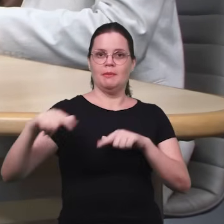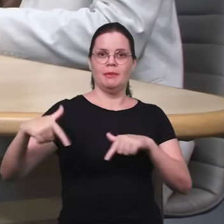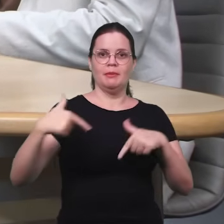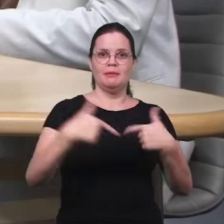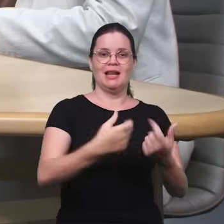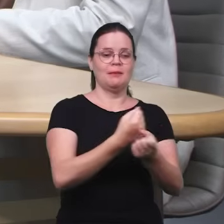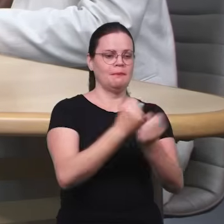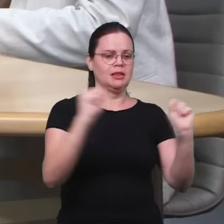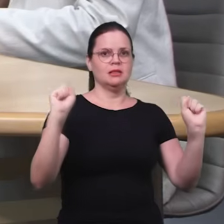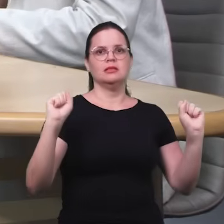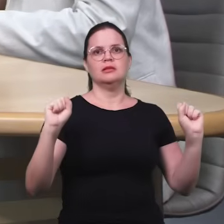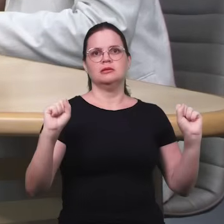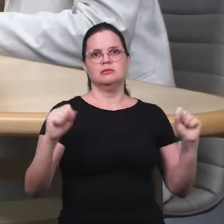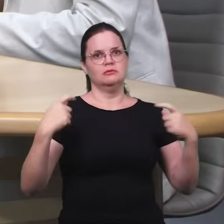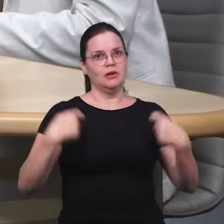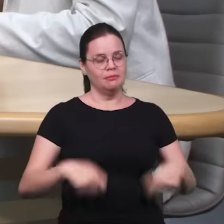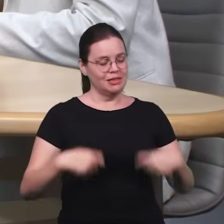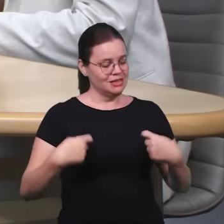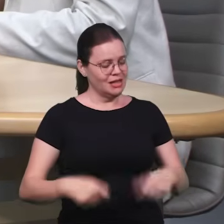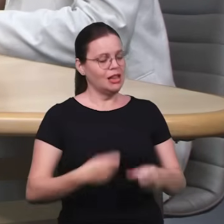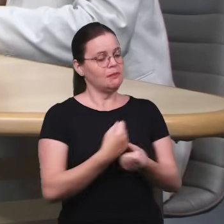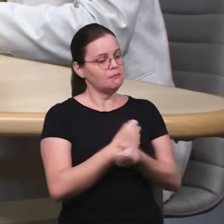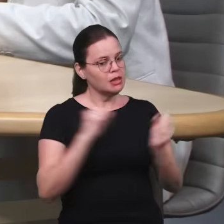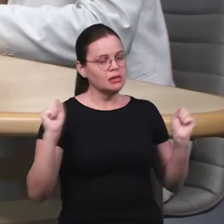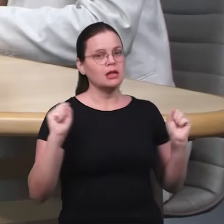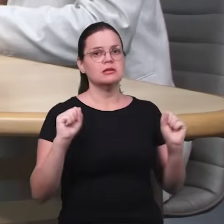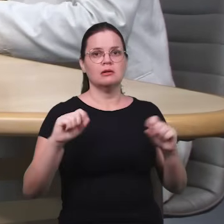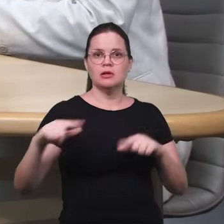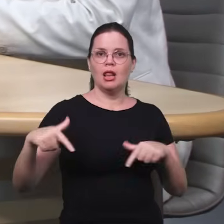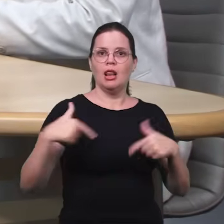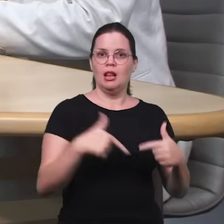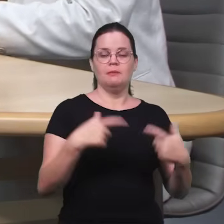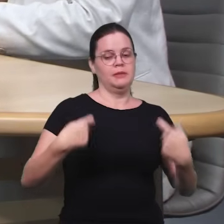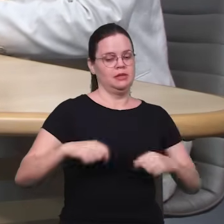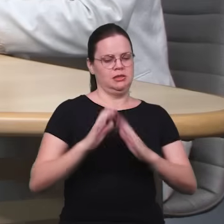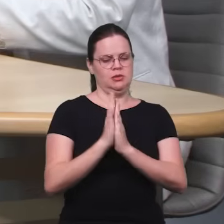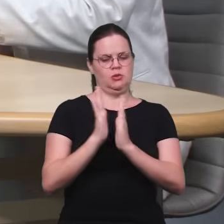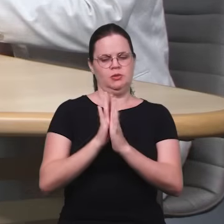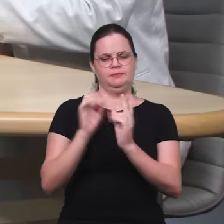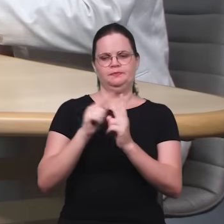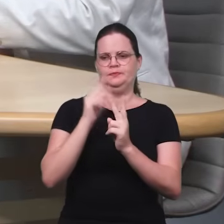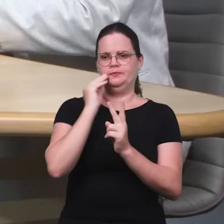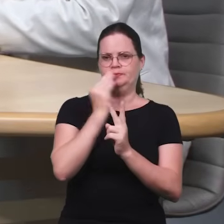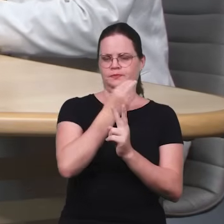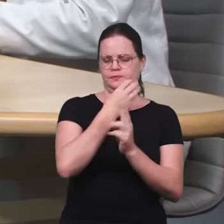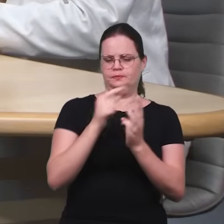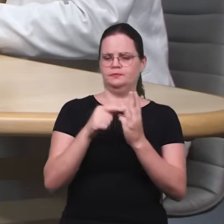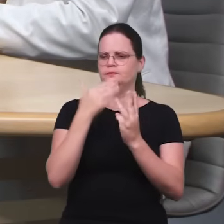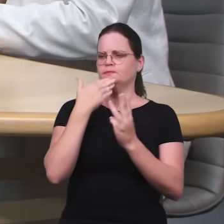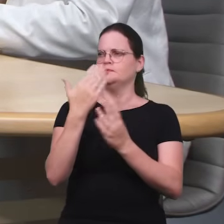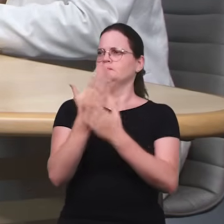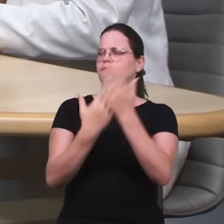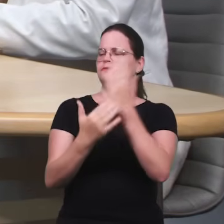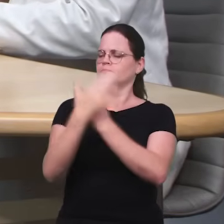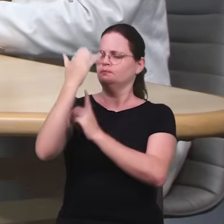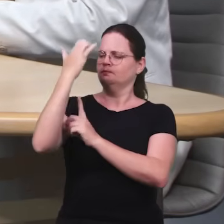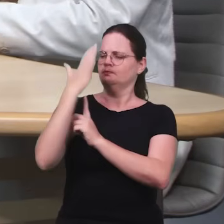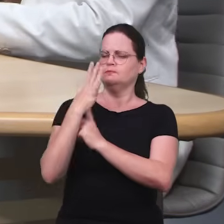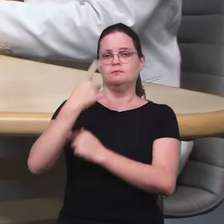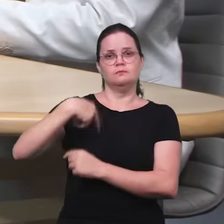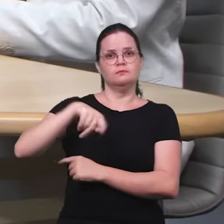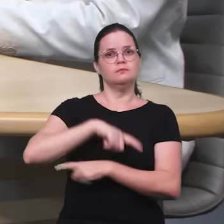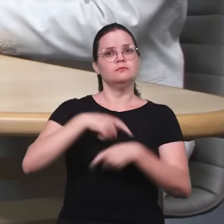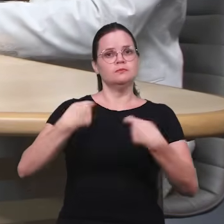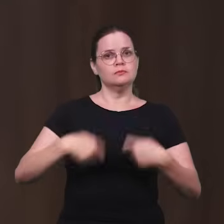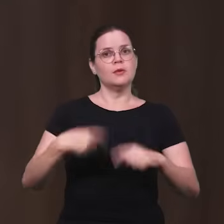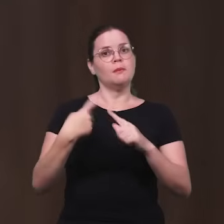de libertação, Assim. de orar, jejuar, de pedir imposição de mãos,